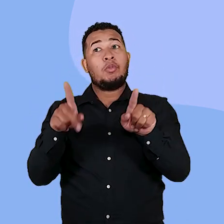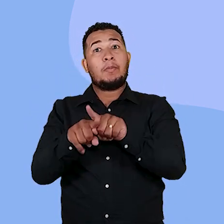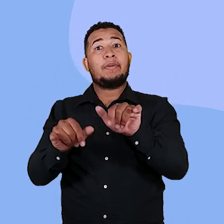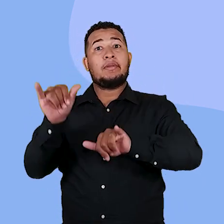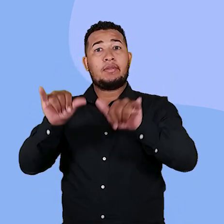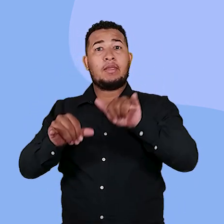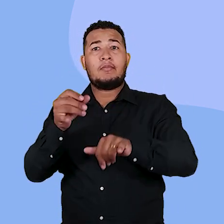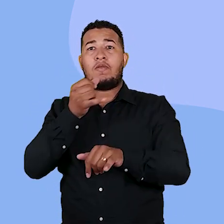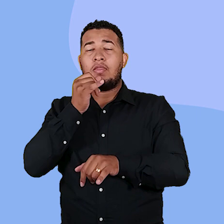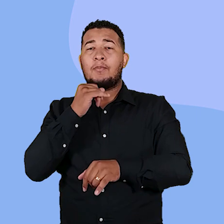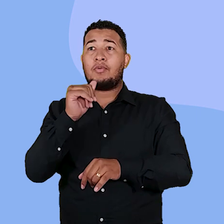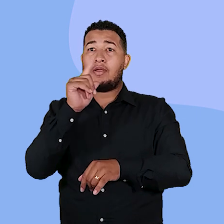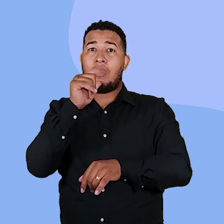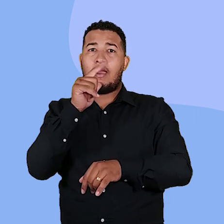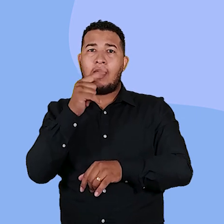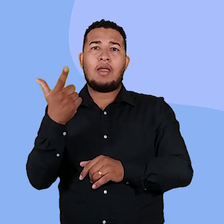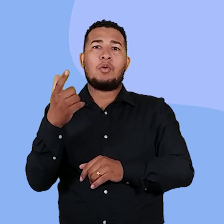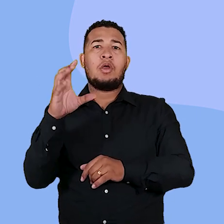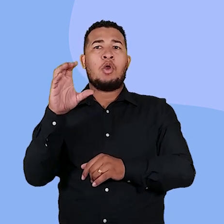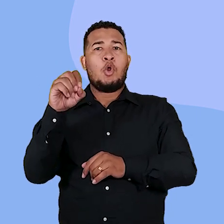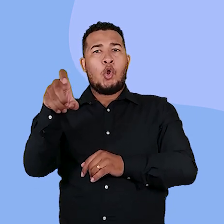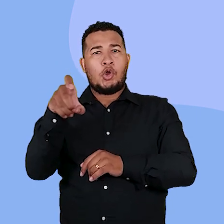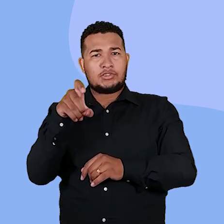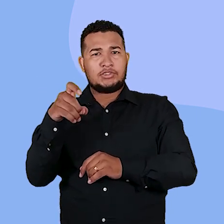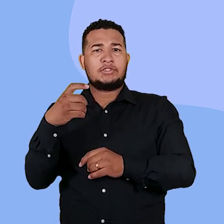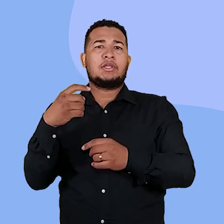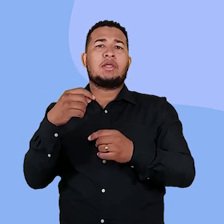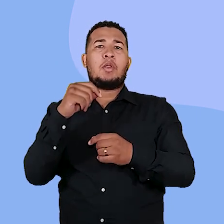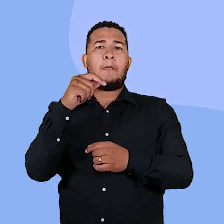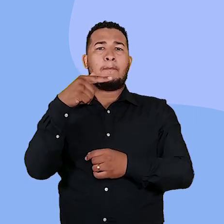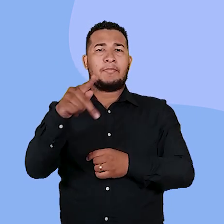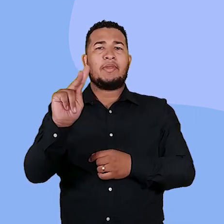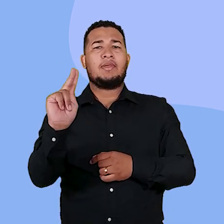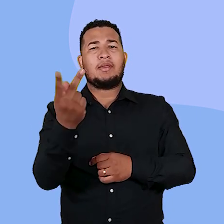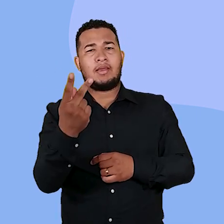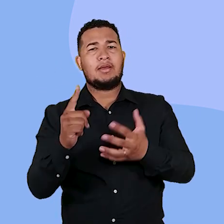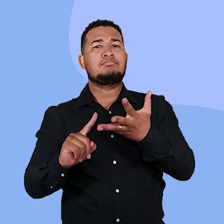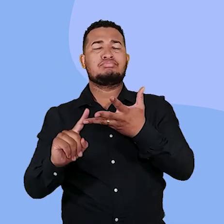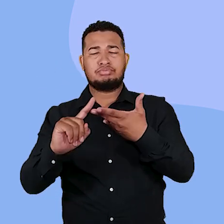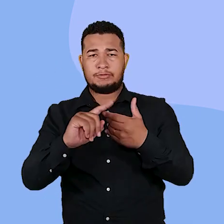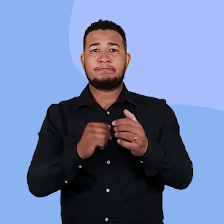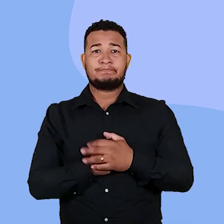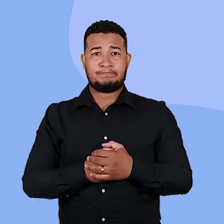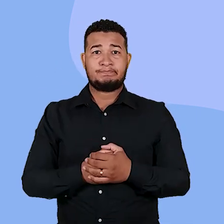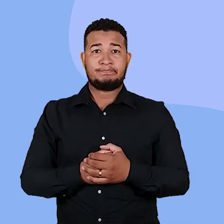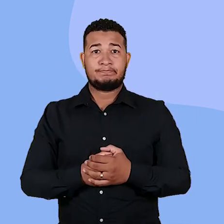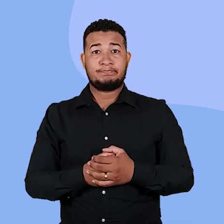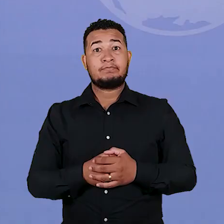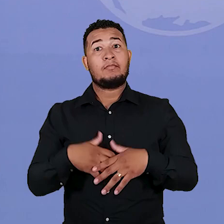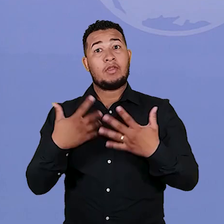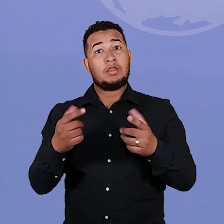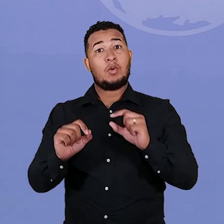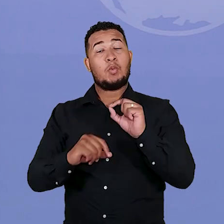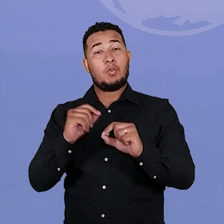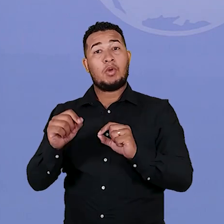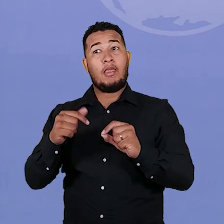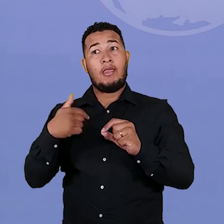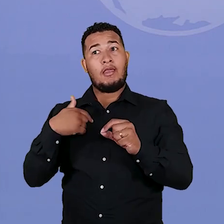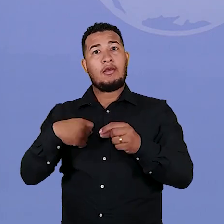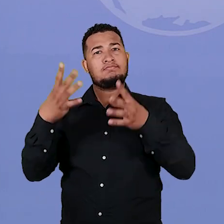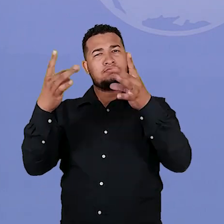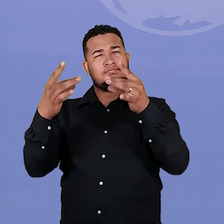e umidade. Ou químicos, água, salinidade, oxigênio, pH e nutrientes do solo.